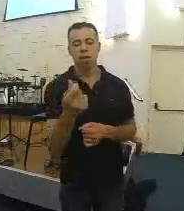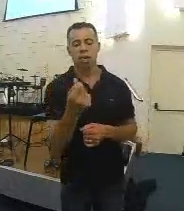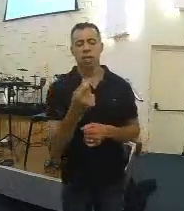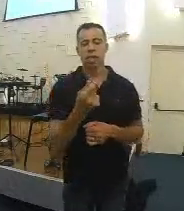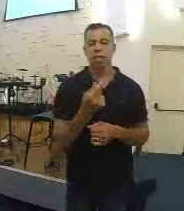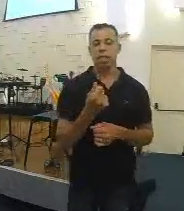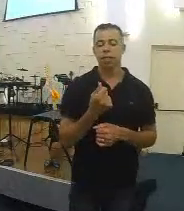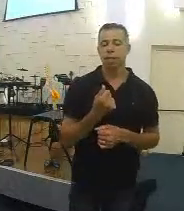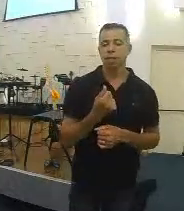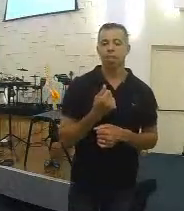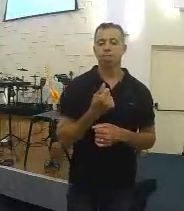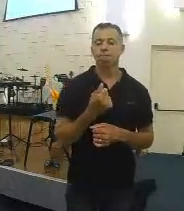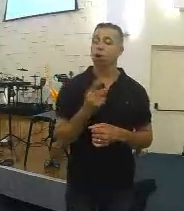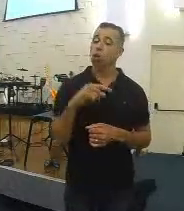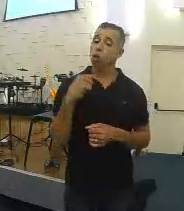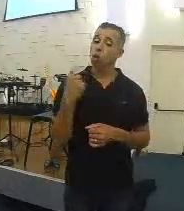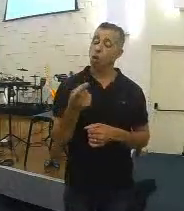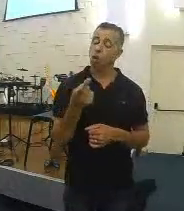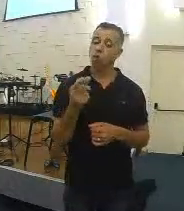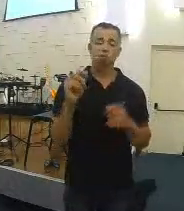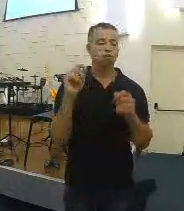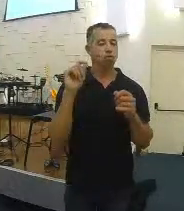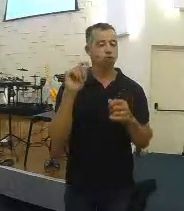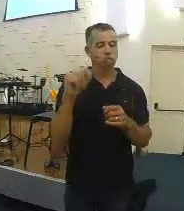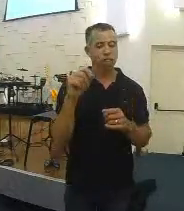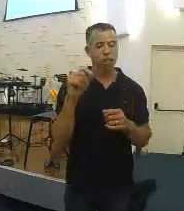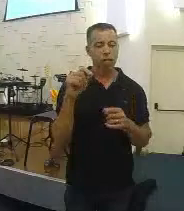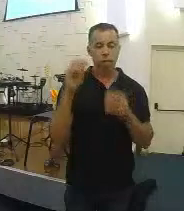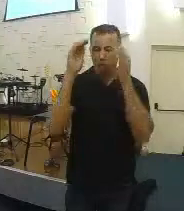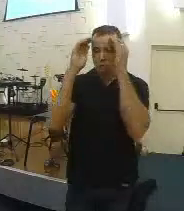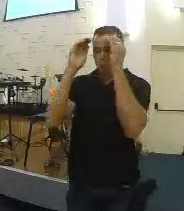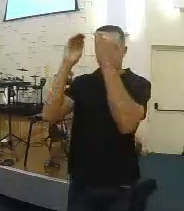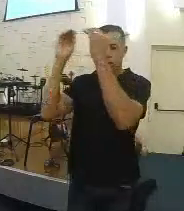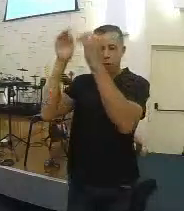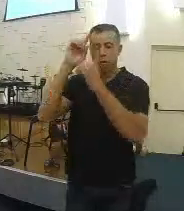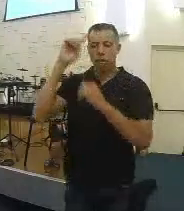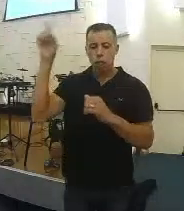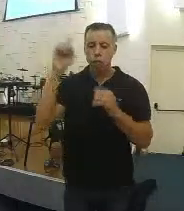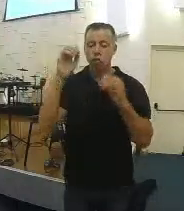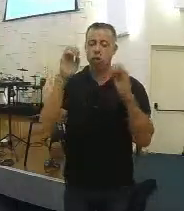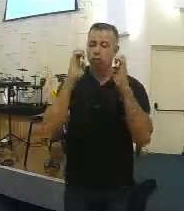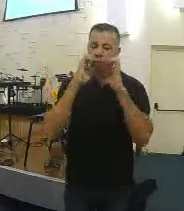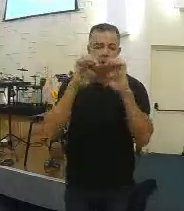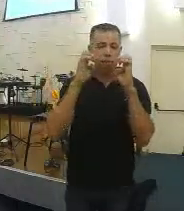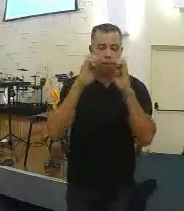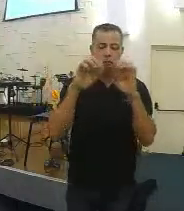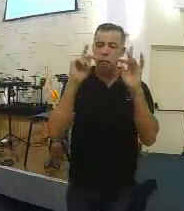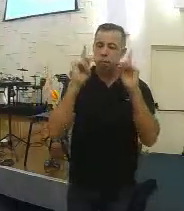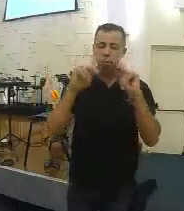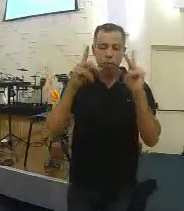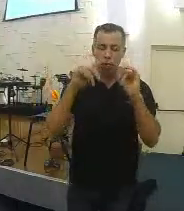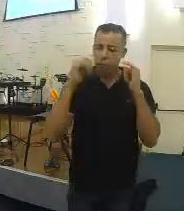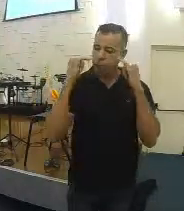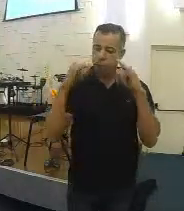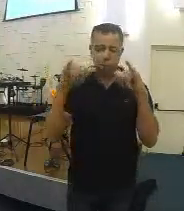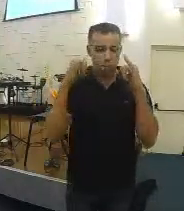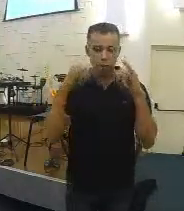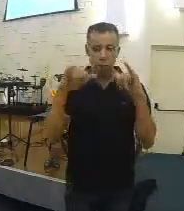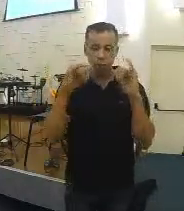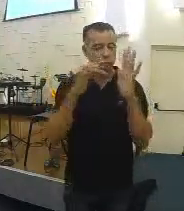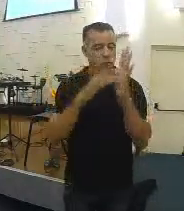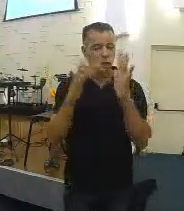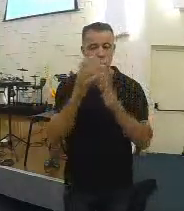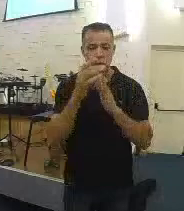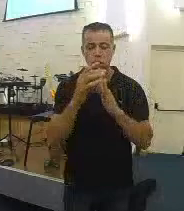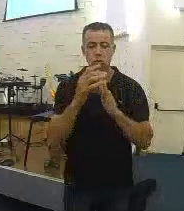quer marcar a sua geração e cumprir o propósito de Deus para a sua vida nesse tempo? A Bíblia diz de Davi, que Davi, tendo cumprido o propósito de Deus